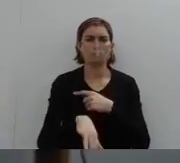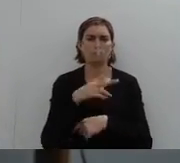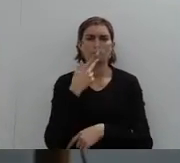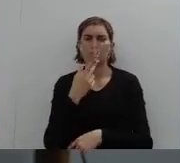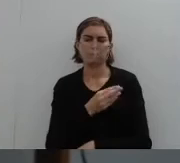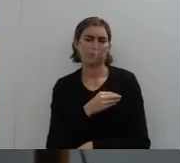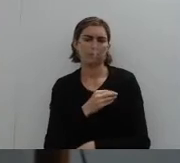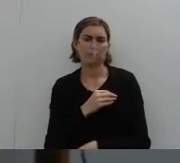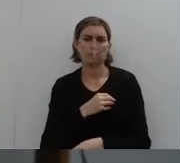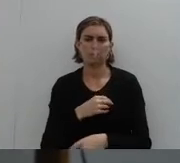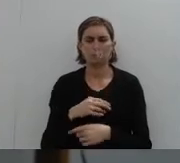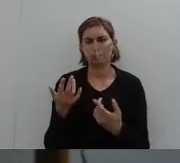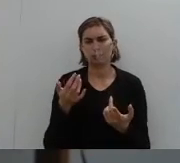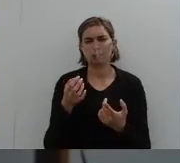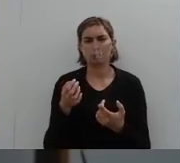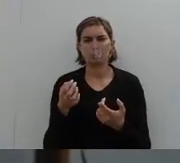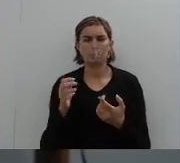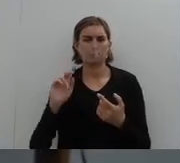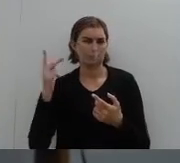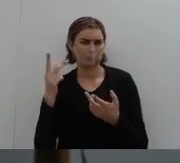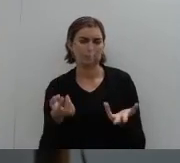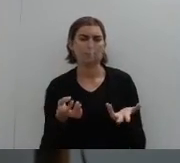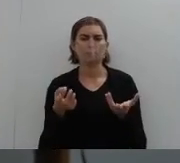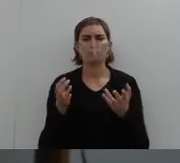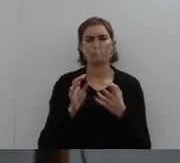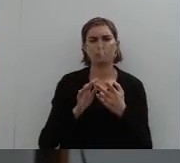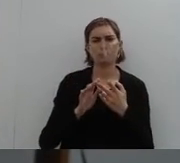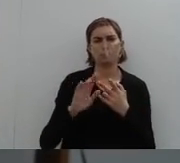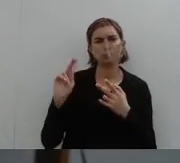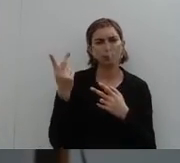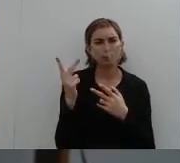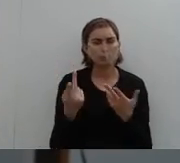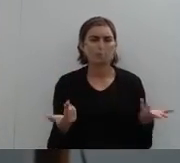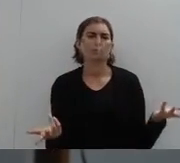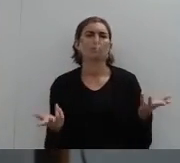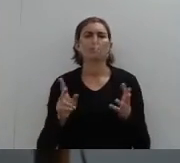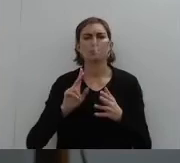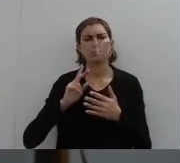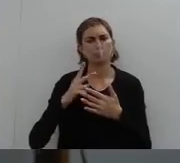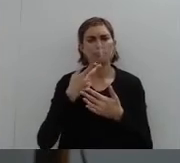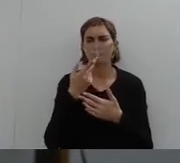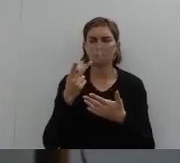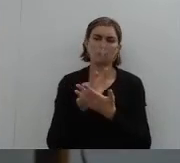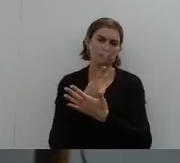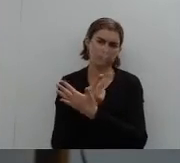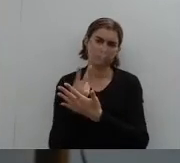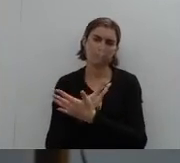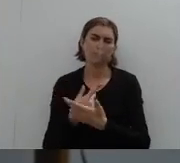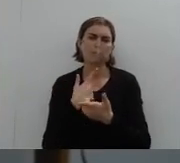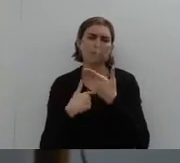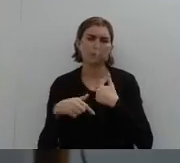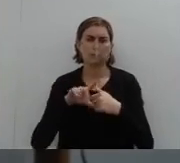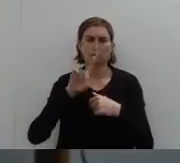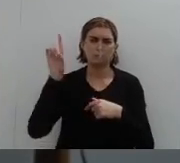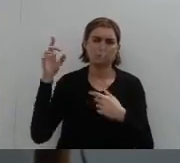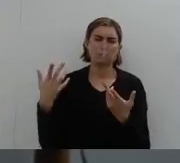pecado a homossexualidade. E algumas pessoas usam como fundamento dessa proibição vontades